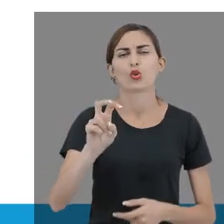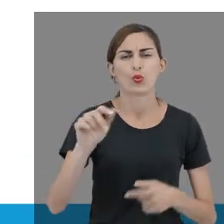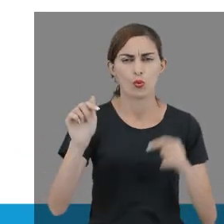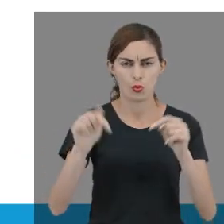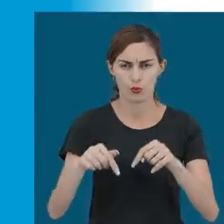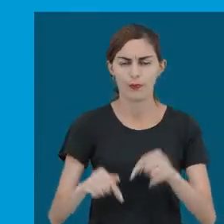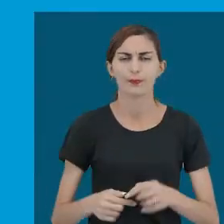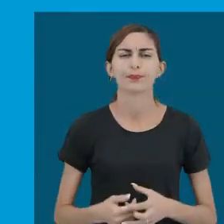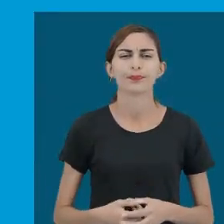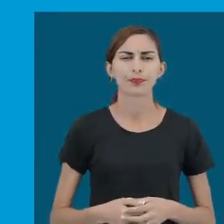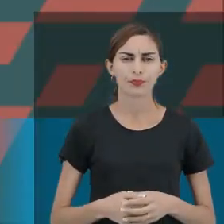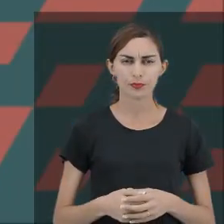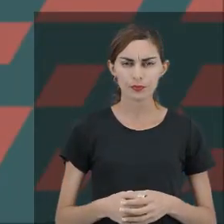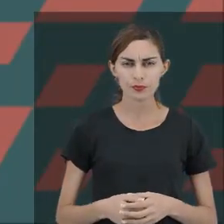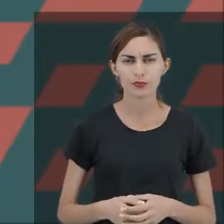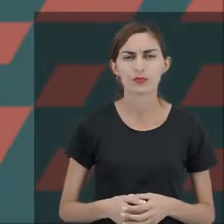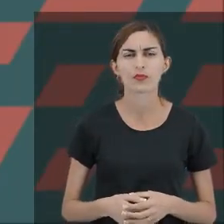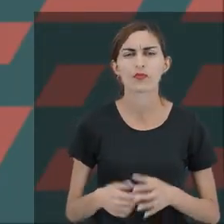que eu vou apresentar em seguida.